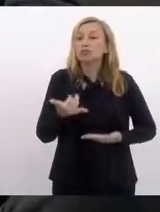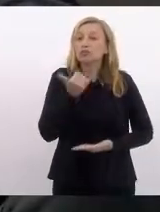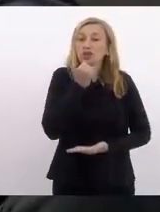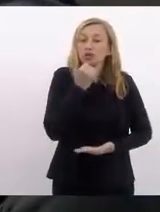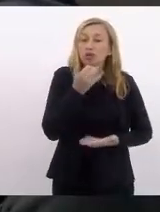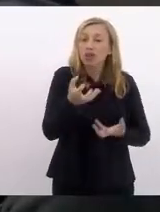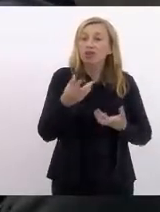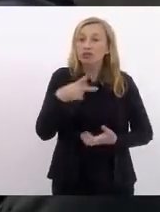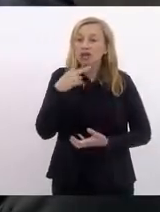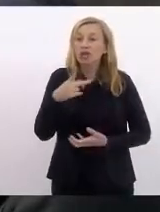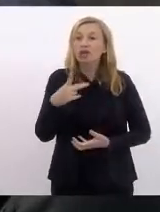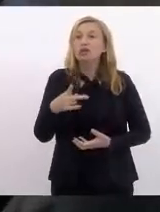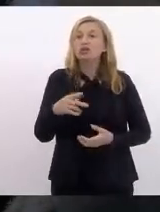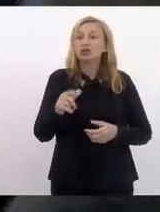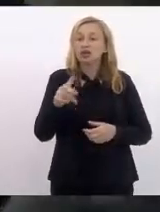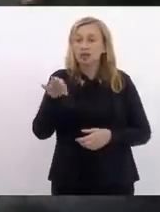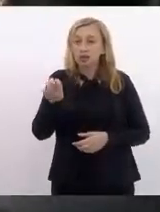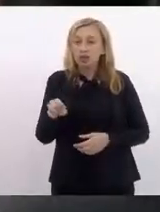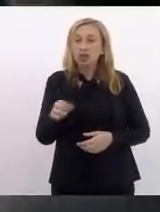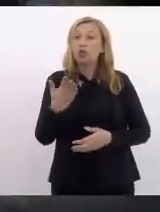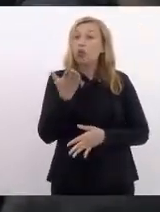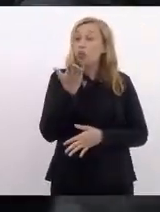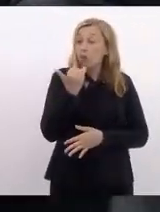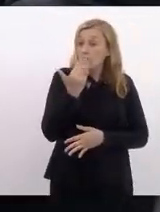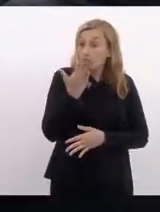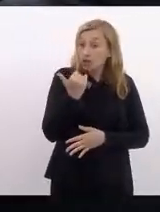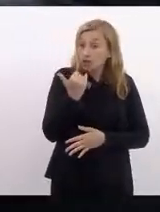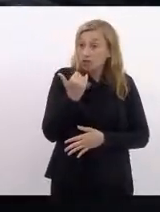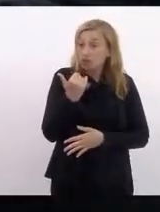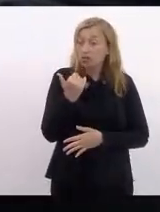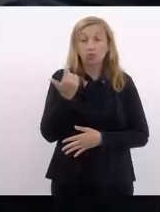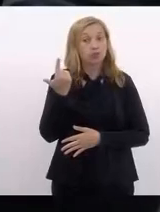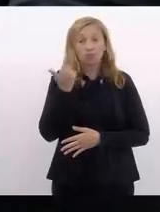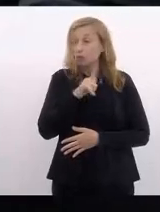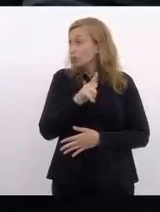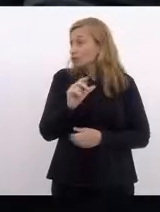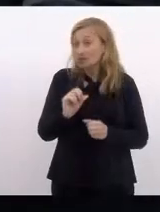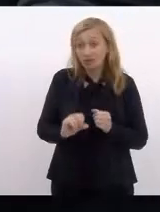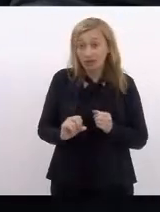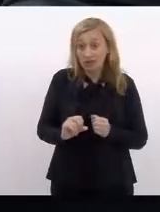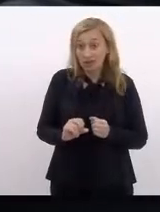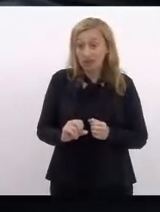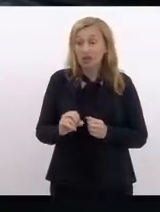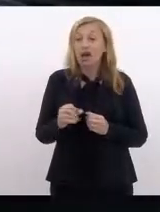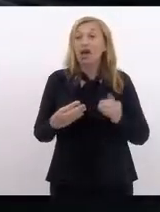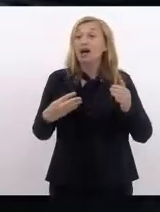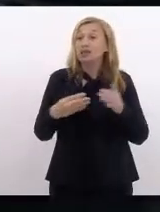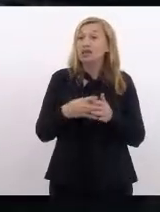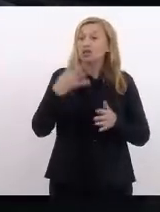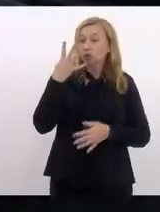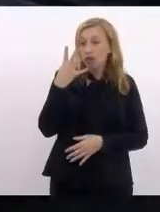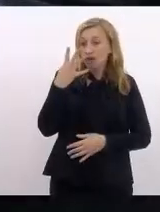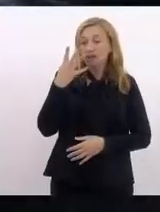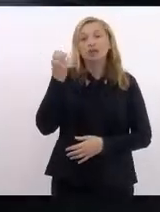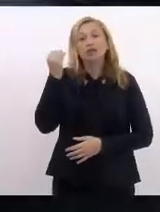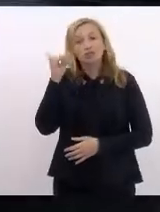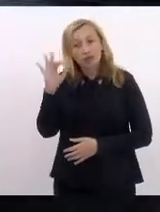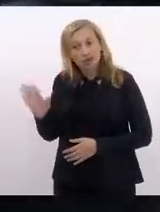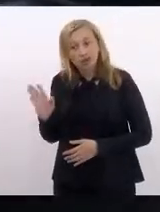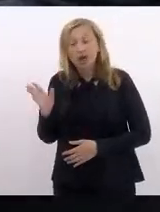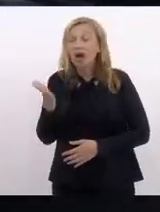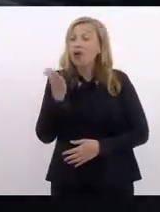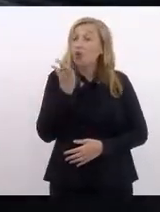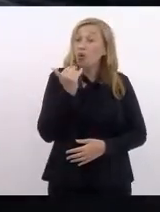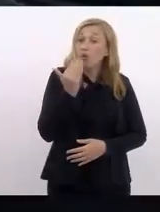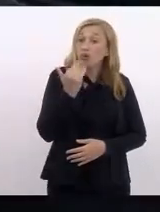eu quero dizer você estava no gabinete almoçando coisa que eu não consegui fazer porque eu estava até as quatro horas da manhã